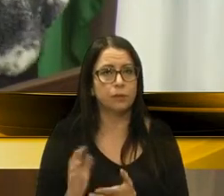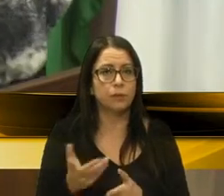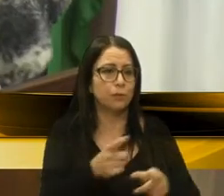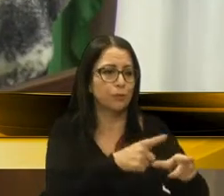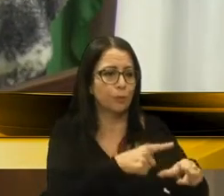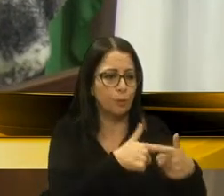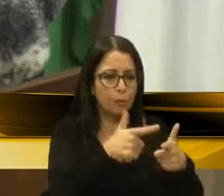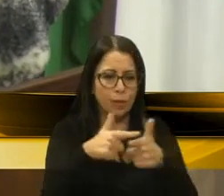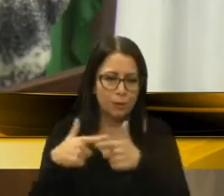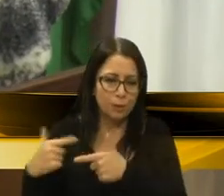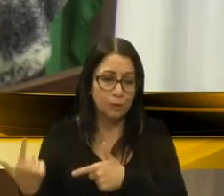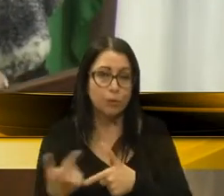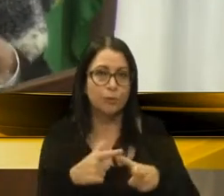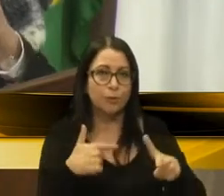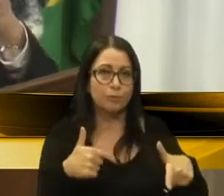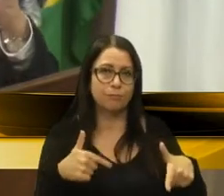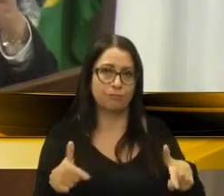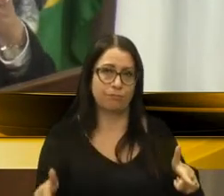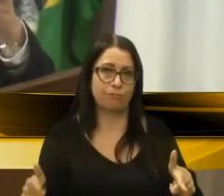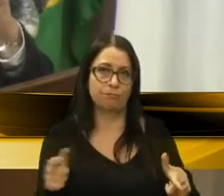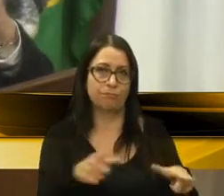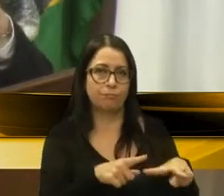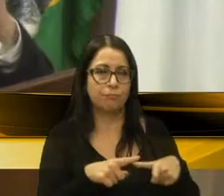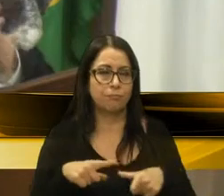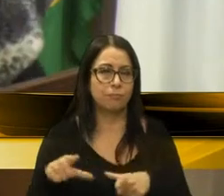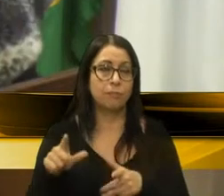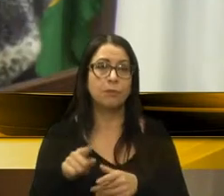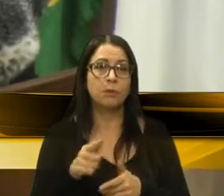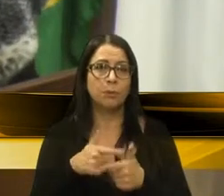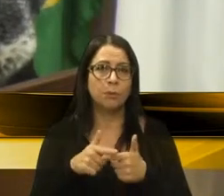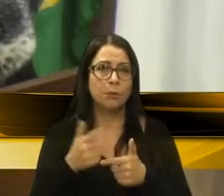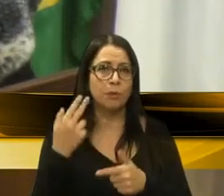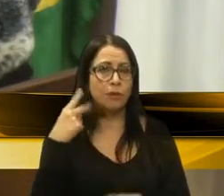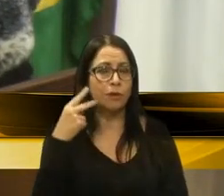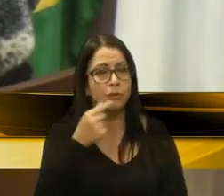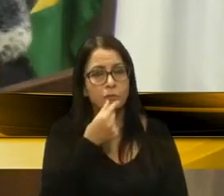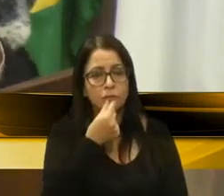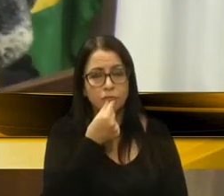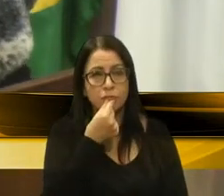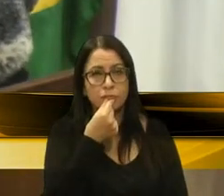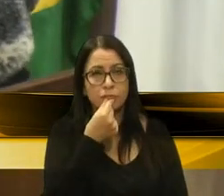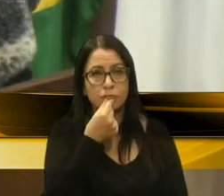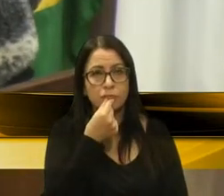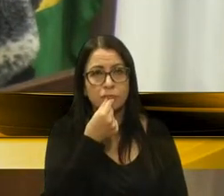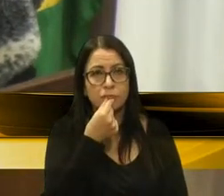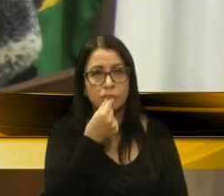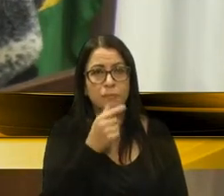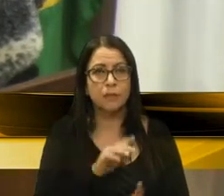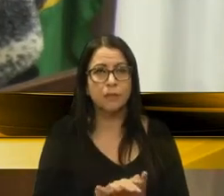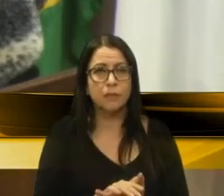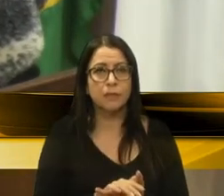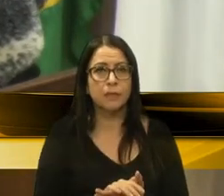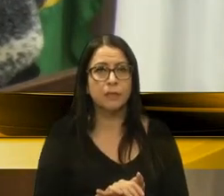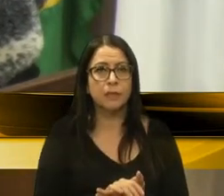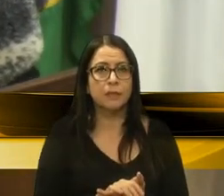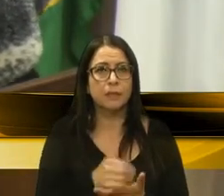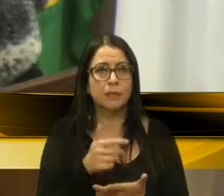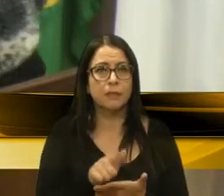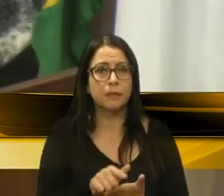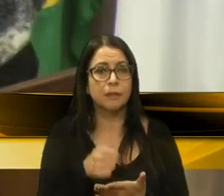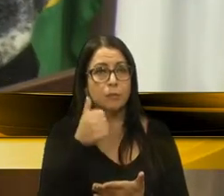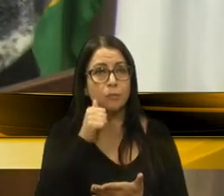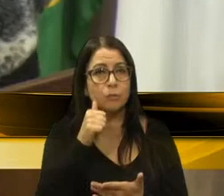trabalho, que tem problema. Tivemos, vereador Rodrigo, aquela situação da desacomodação das senhoras, né,